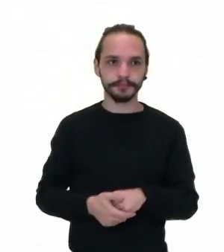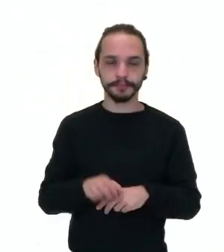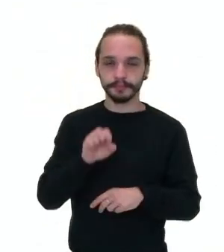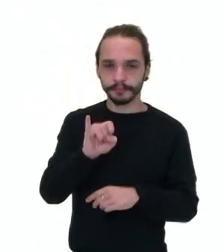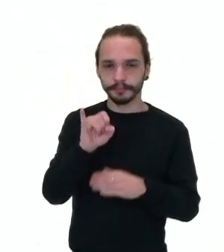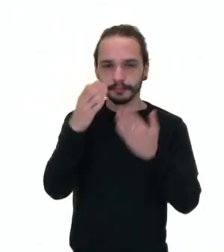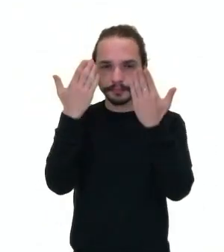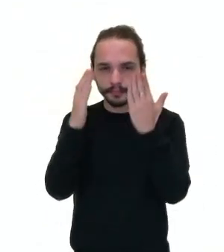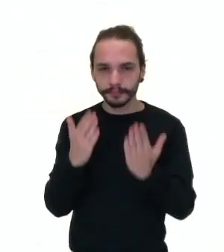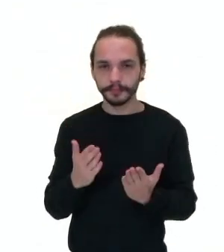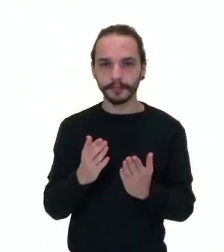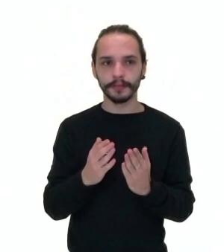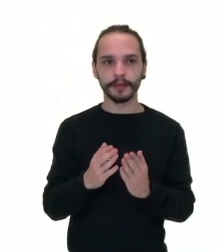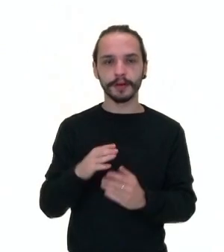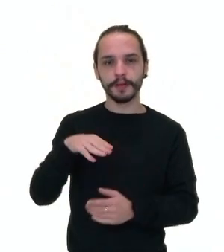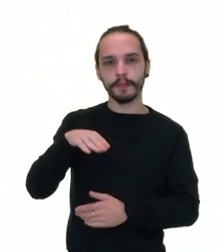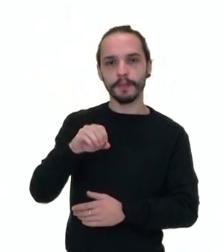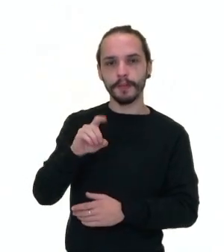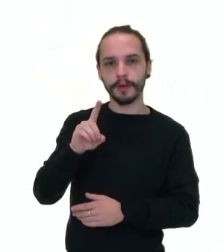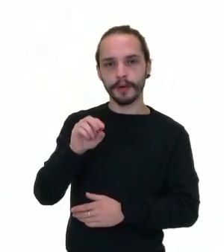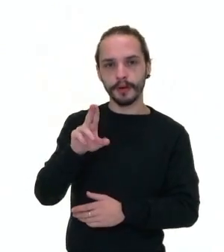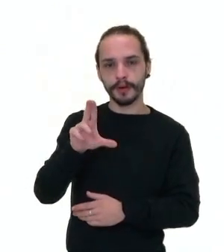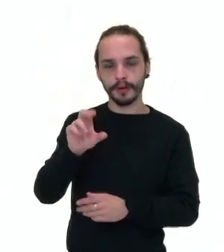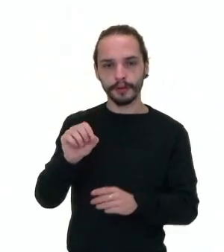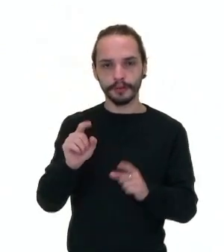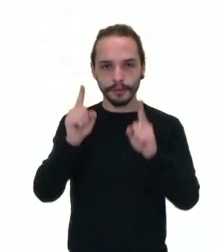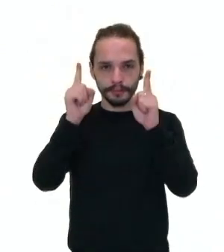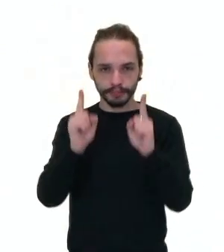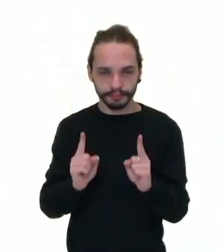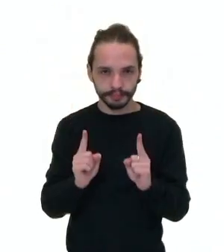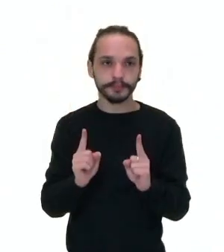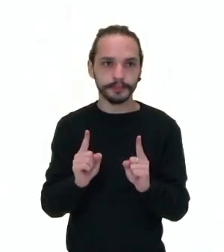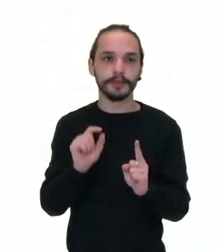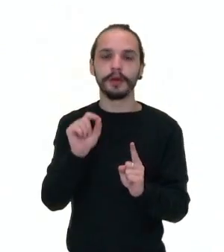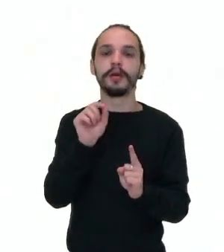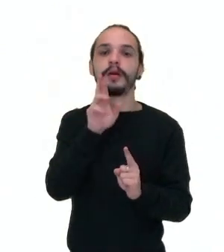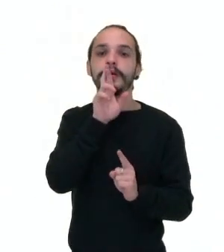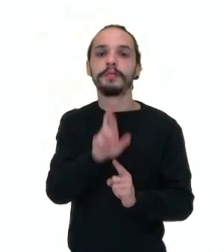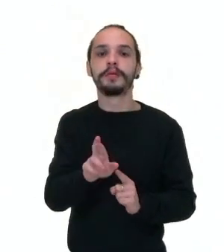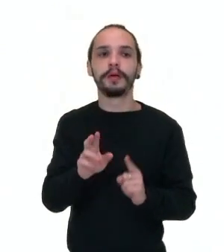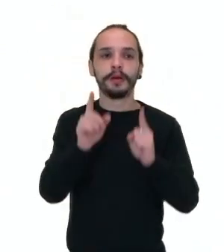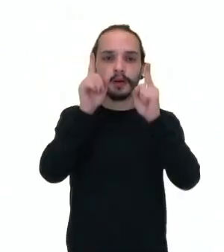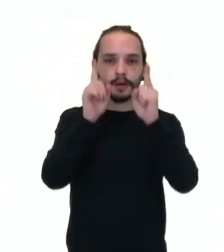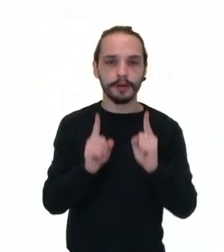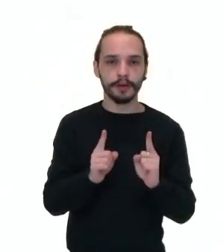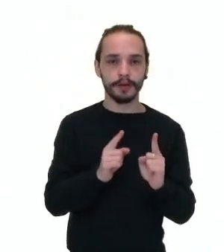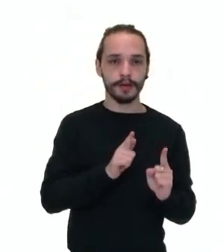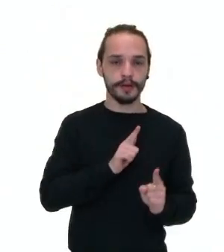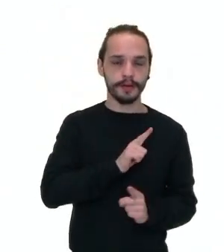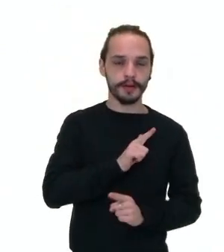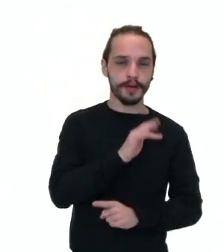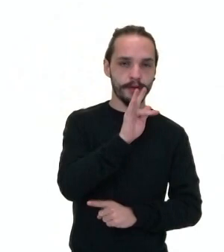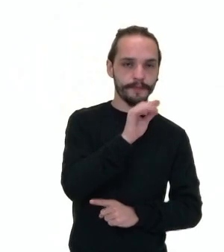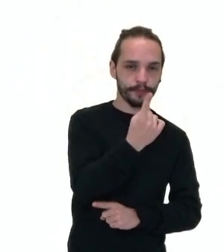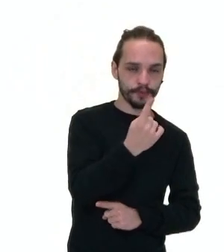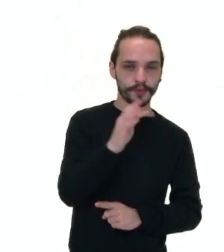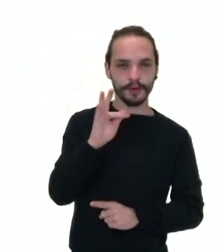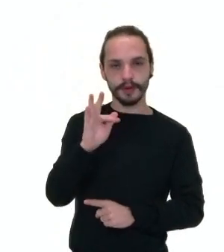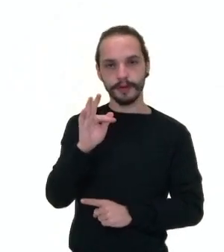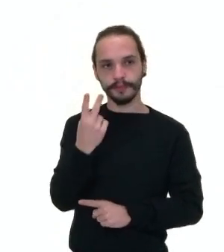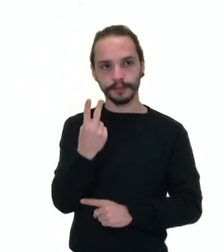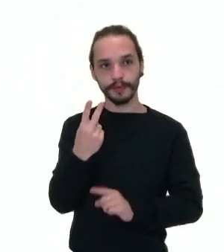parte de módulo, o que me interessa? O módulo da força resultante ele vai ser o módulo do F1 mais o módulo do